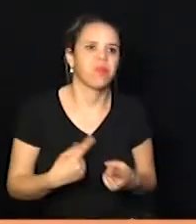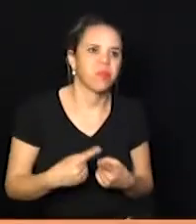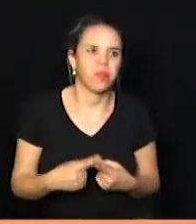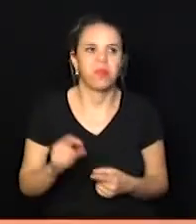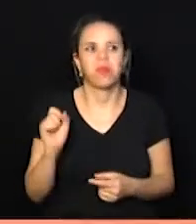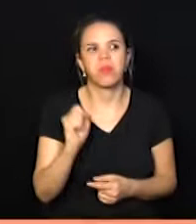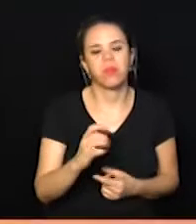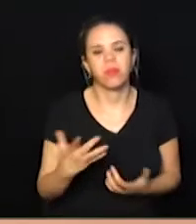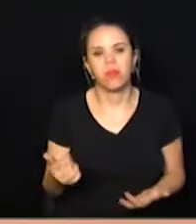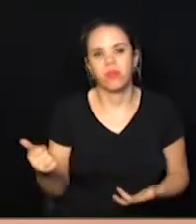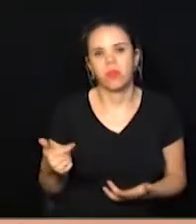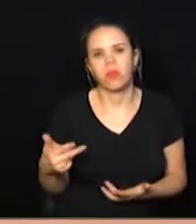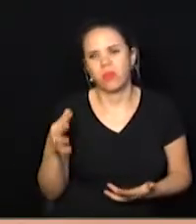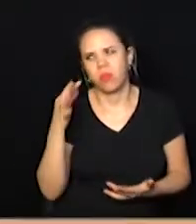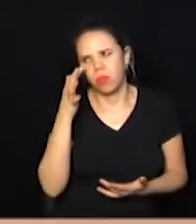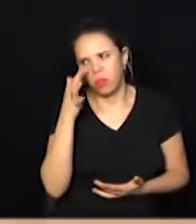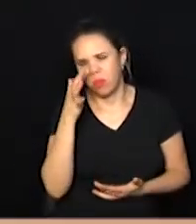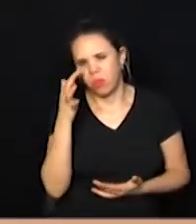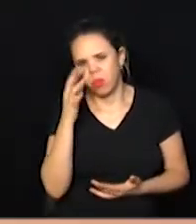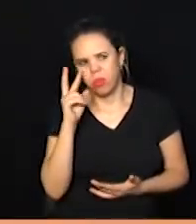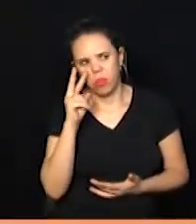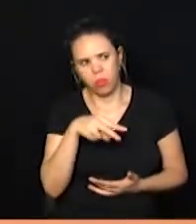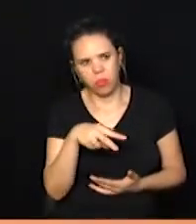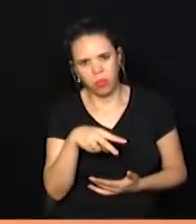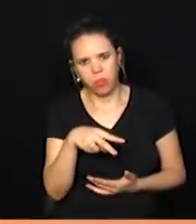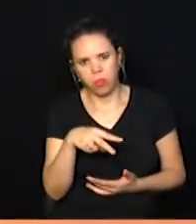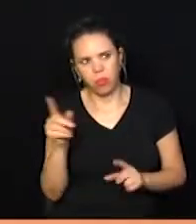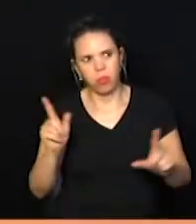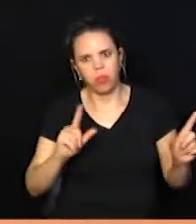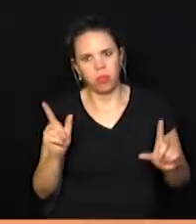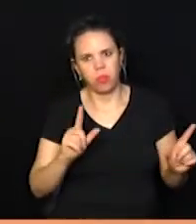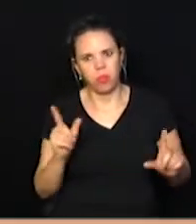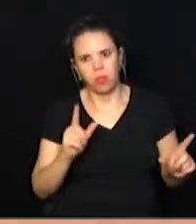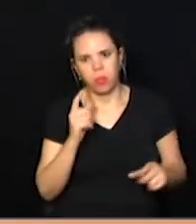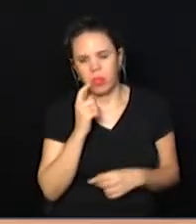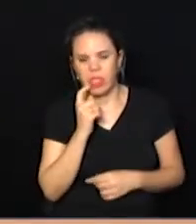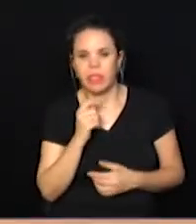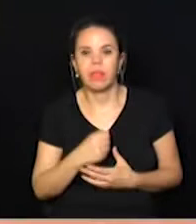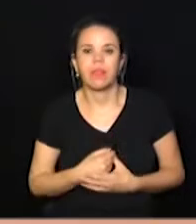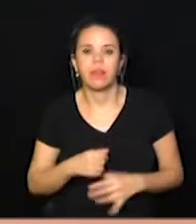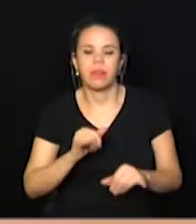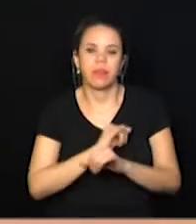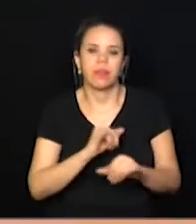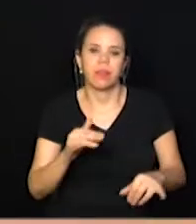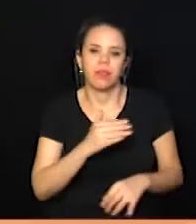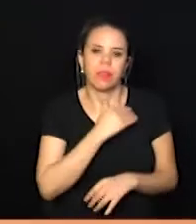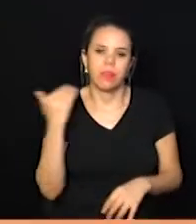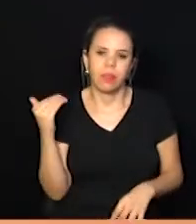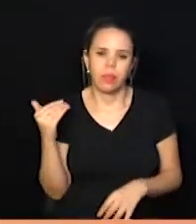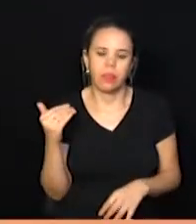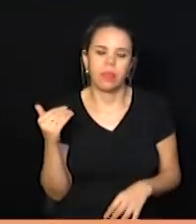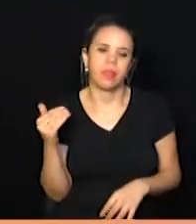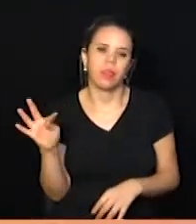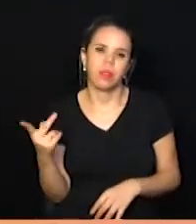A primeira coisa que me chamou a atenção quando eu vi pela televisão a notícia da morte do Toninho